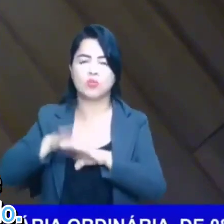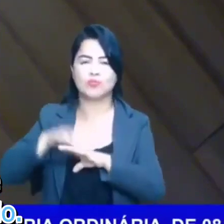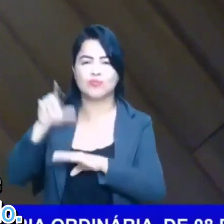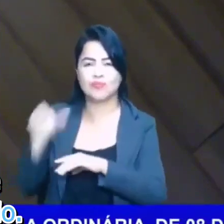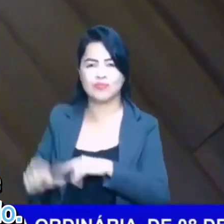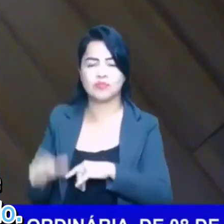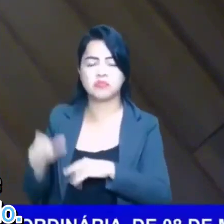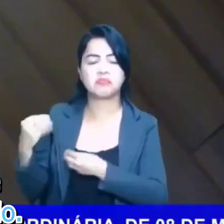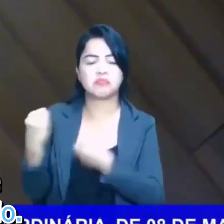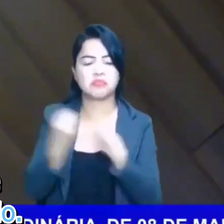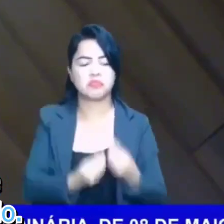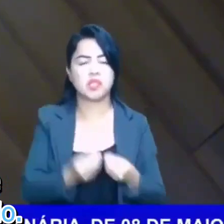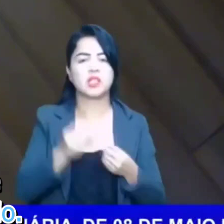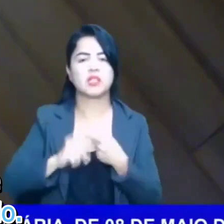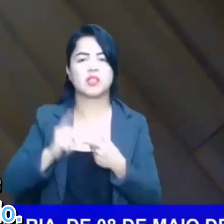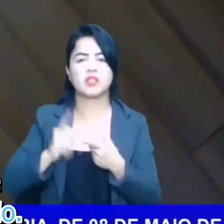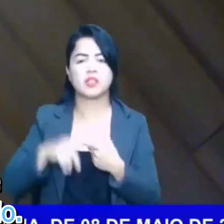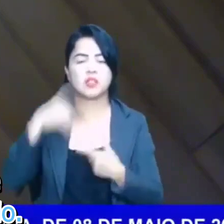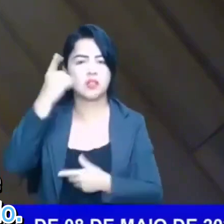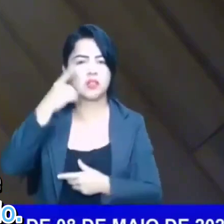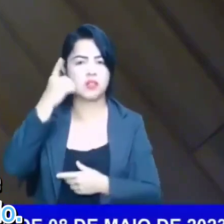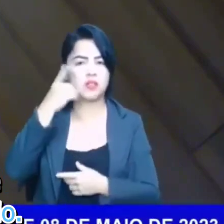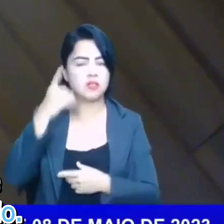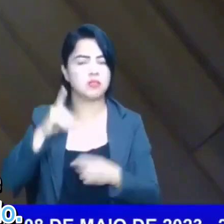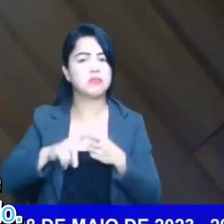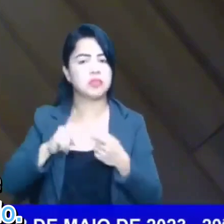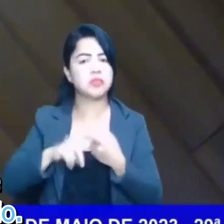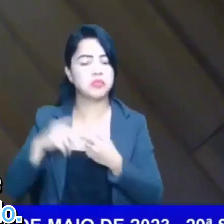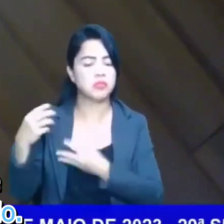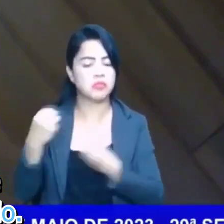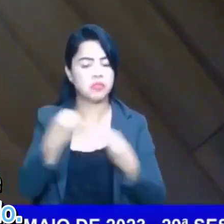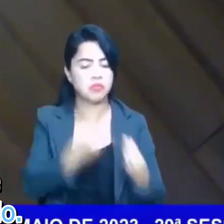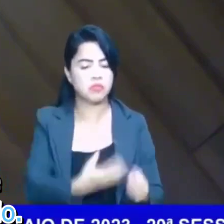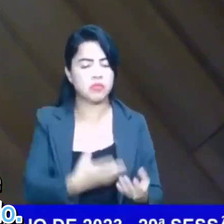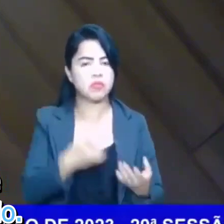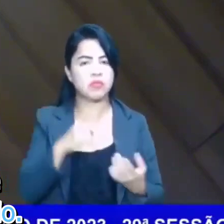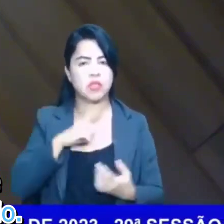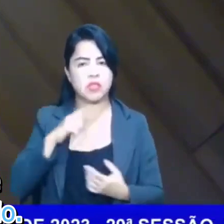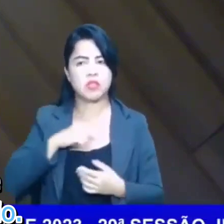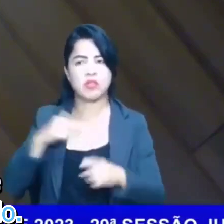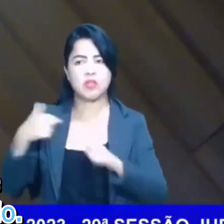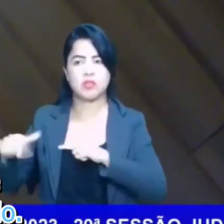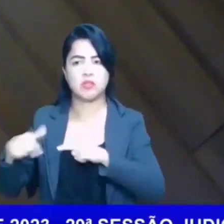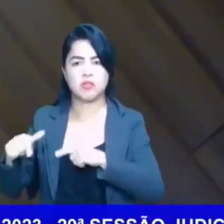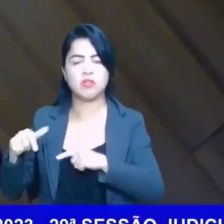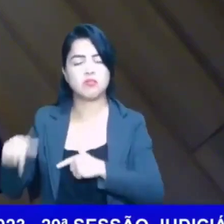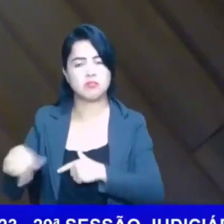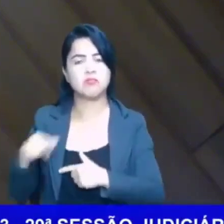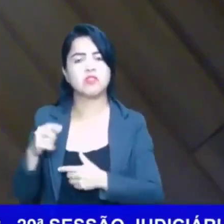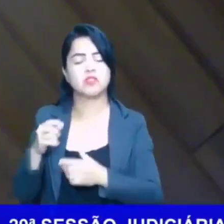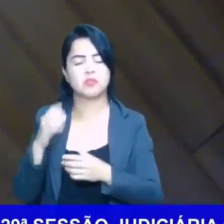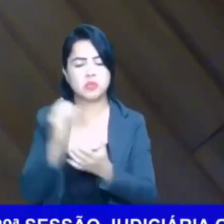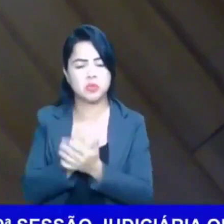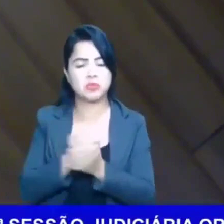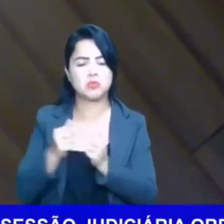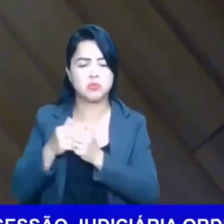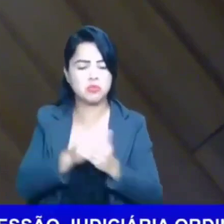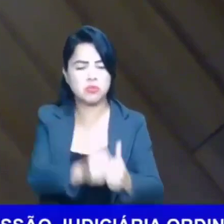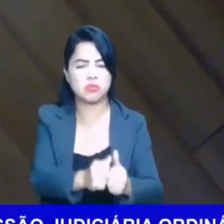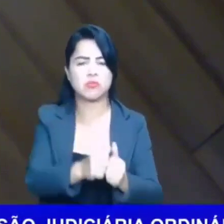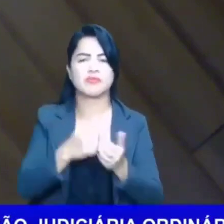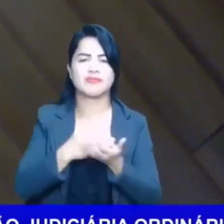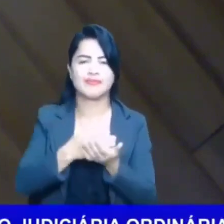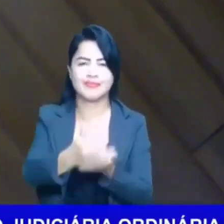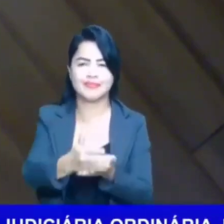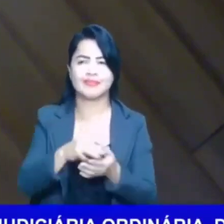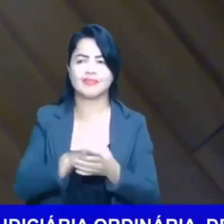pelos advogados, no caso, estão atuando nesse processo, e eu atuo nesse processo desde o início. E o que,